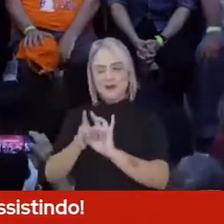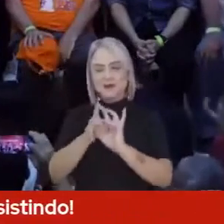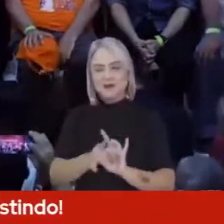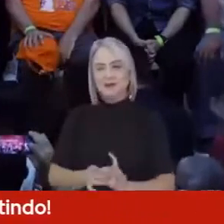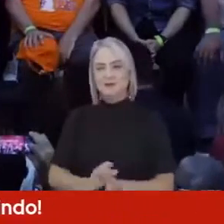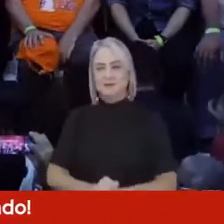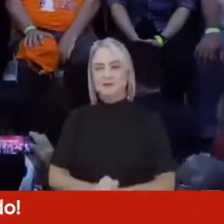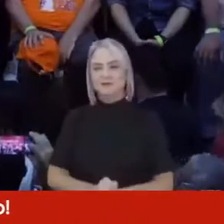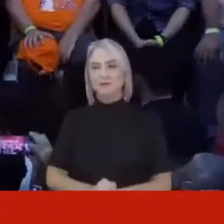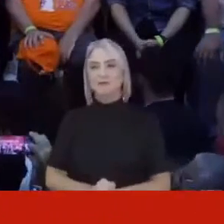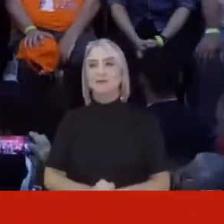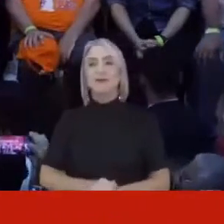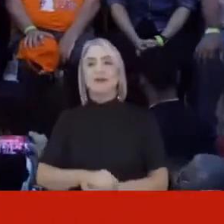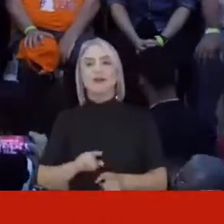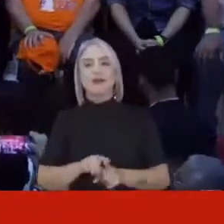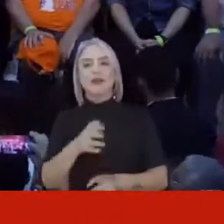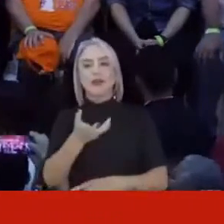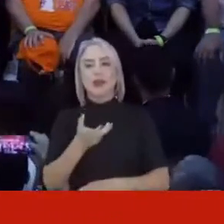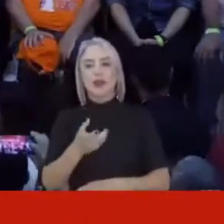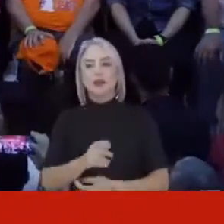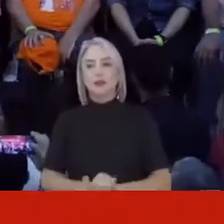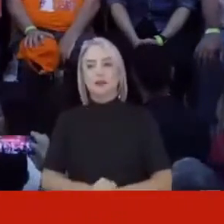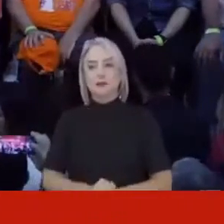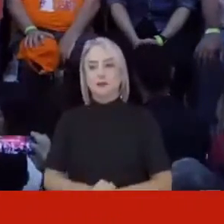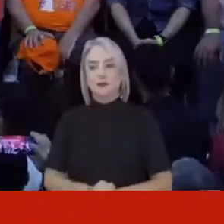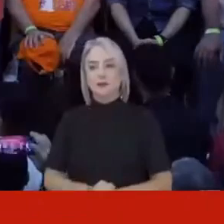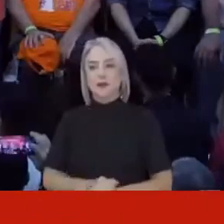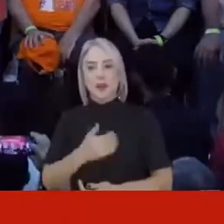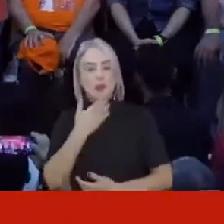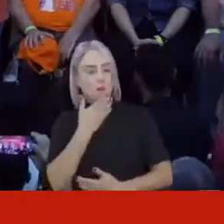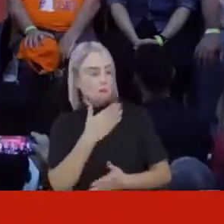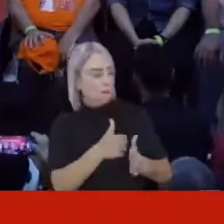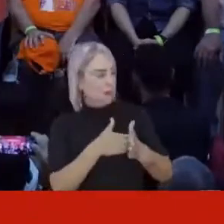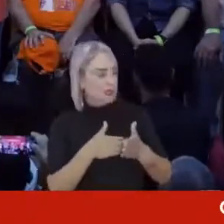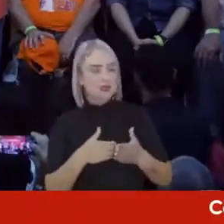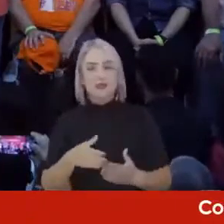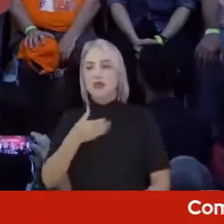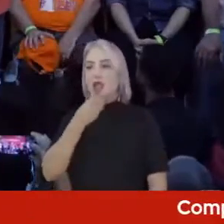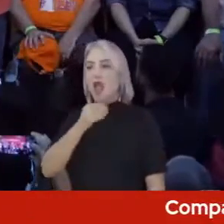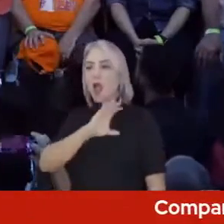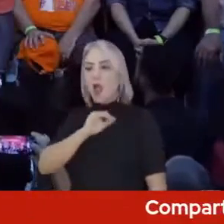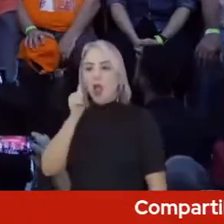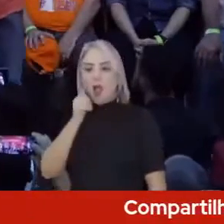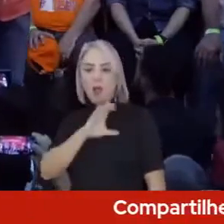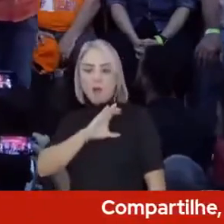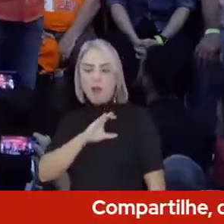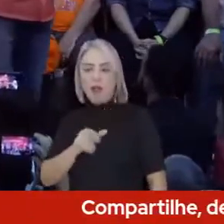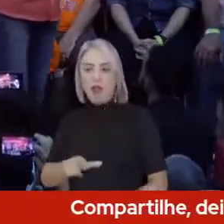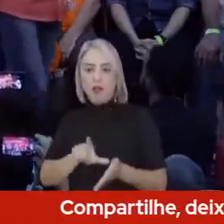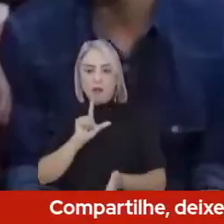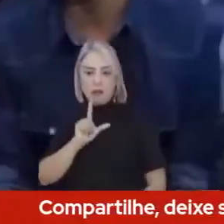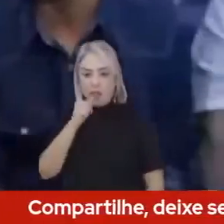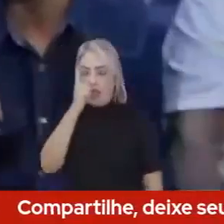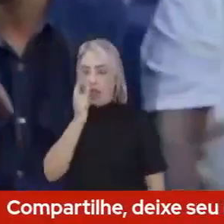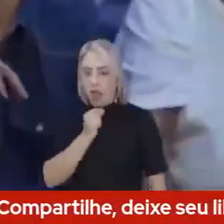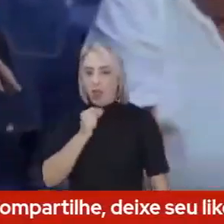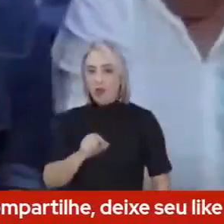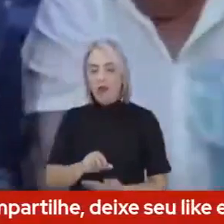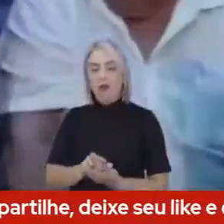Então, quero primeiro pedir aos companheiros, antes de passar aqui a palavra para o Geraldo e para o